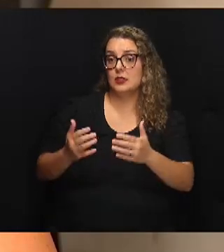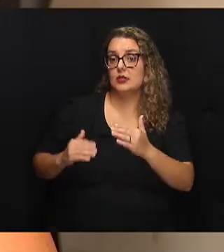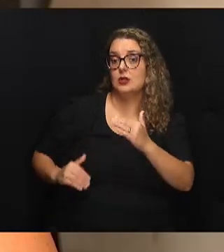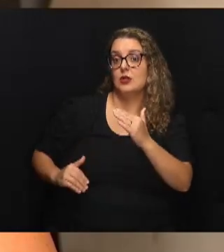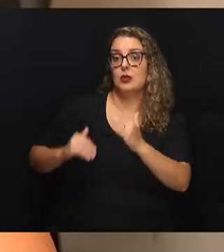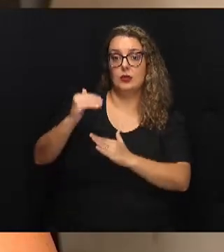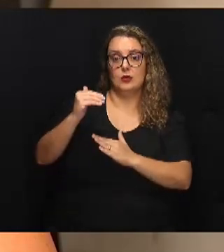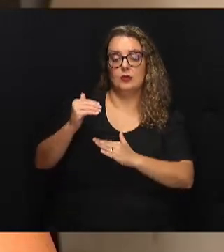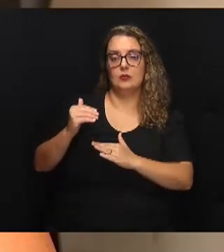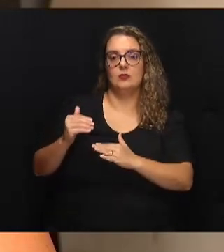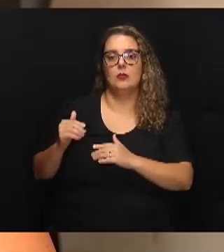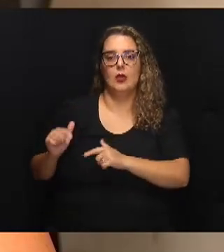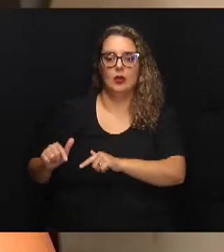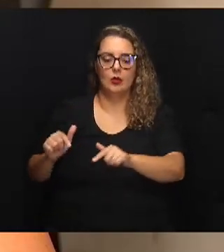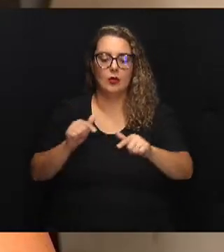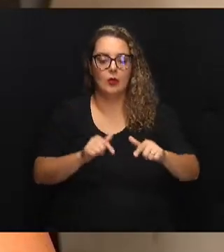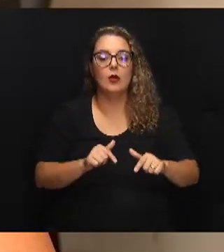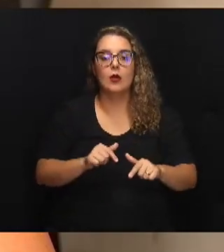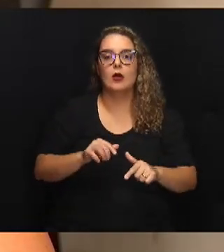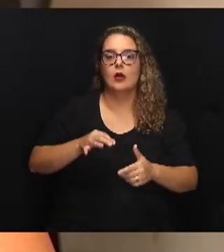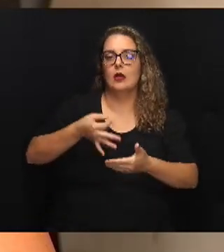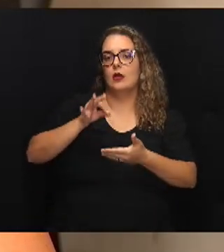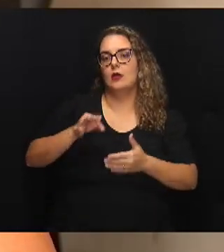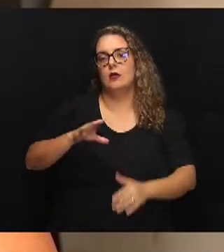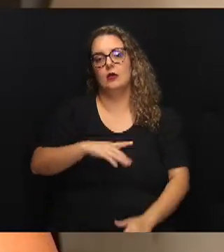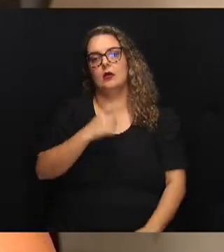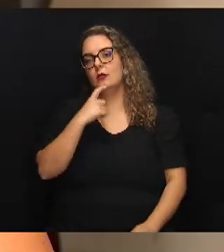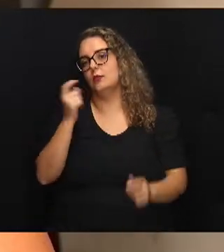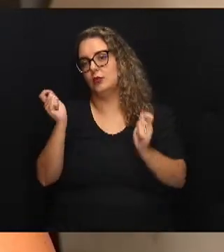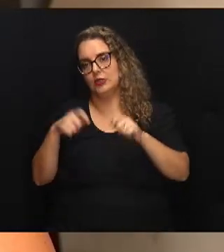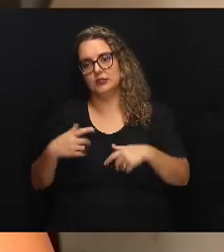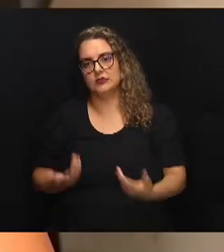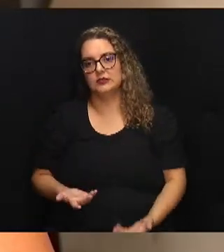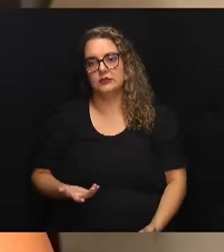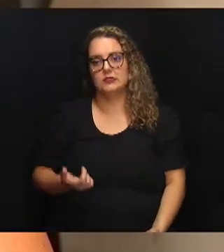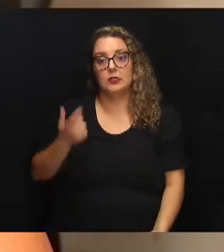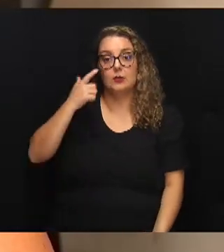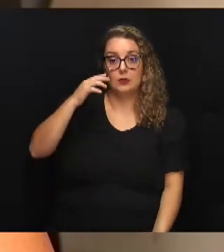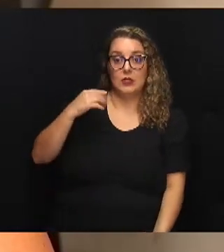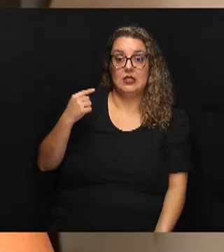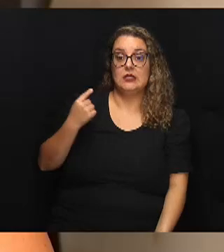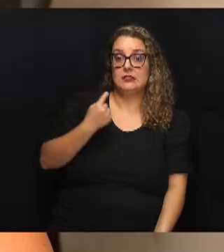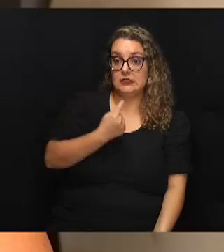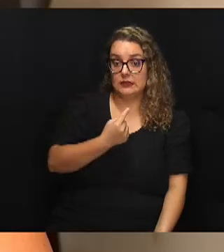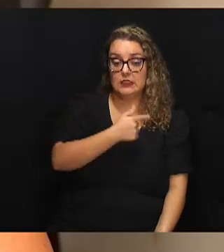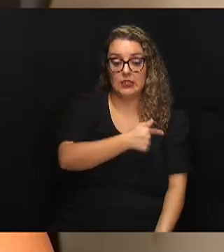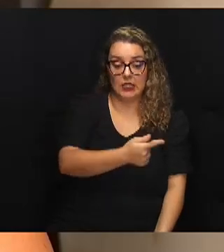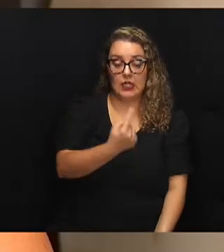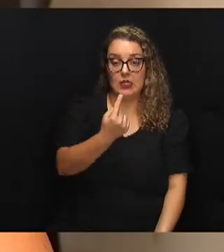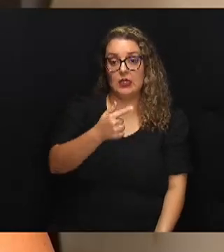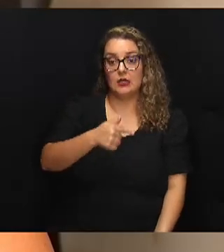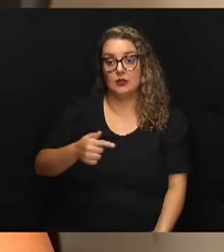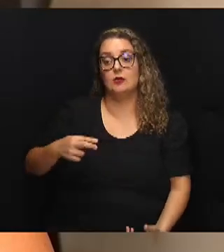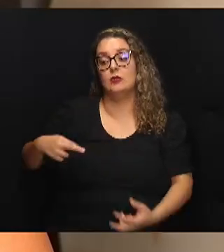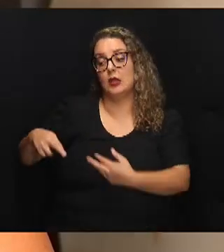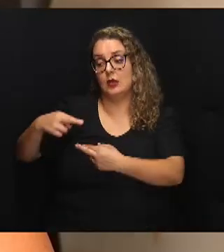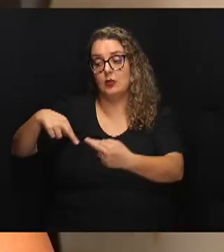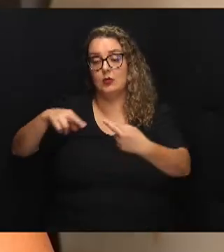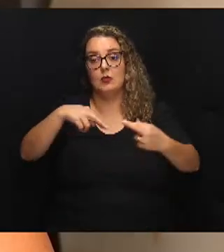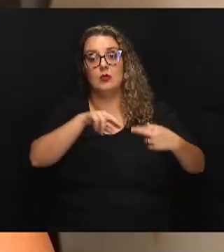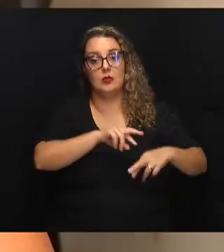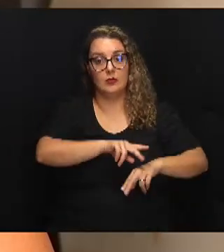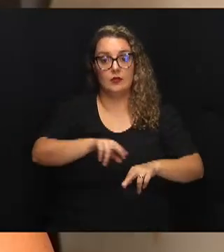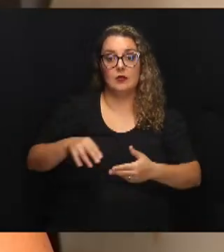de localização de cafés de Campinas possíveis. Imagine que cada semana nós estamos rotacionando em vários